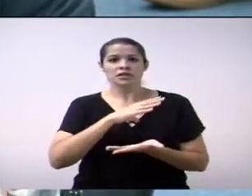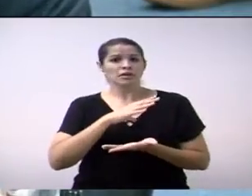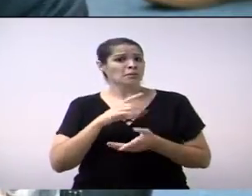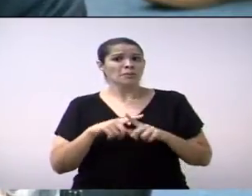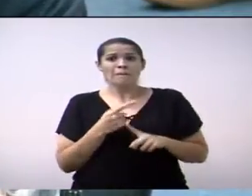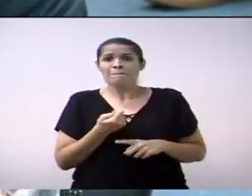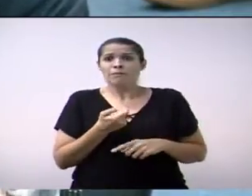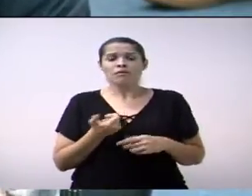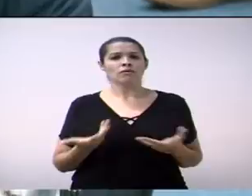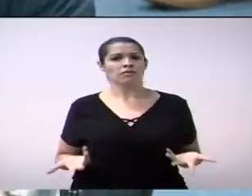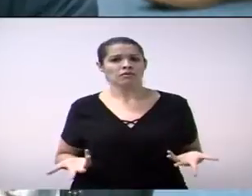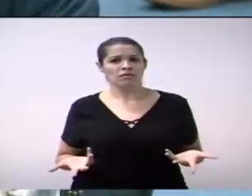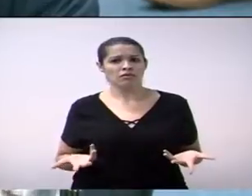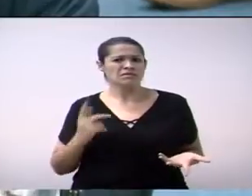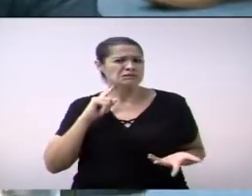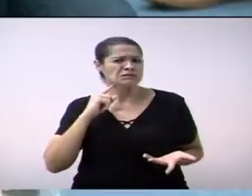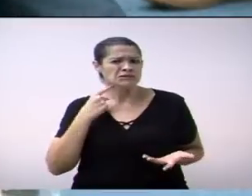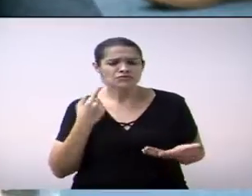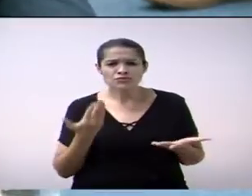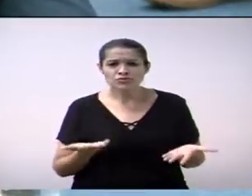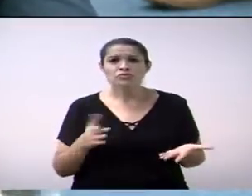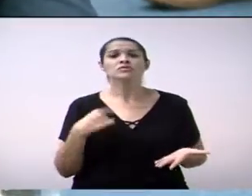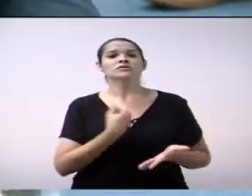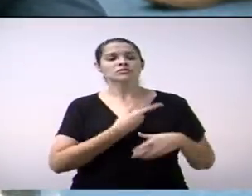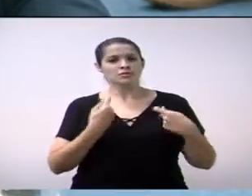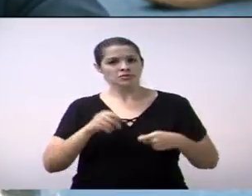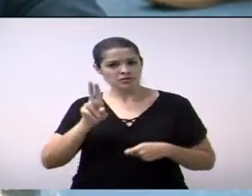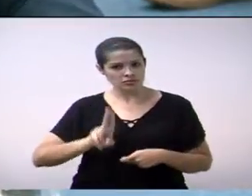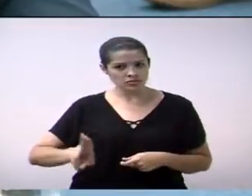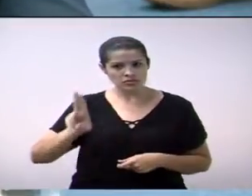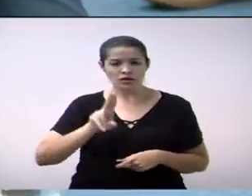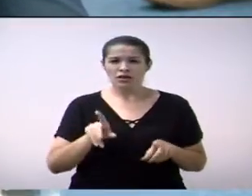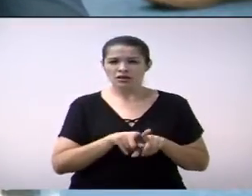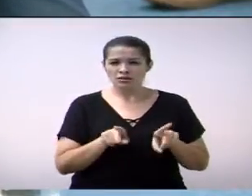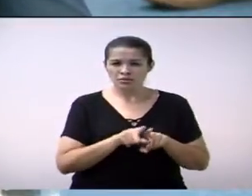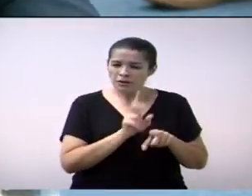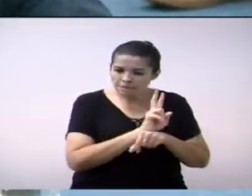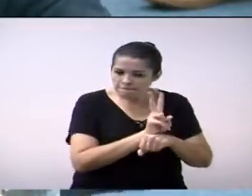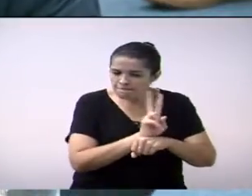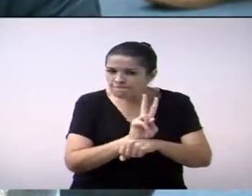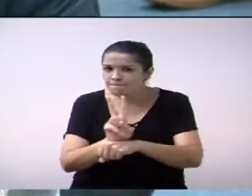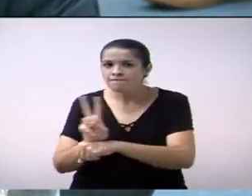Portanto, precisamos fazer e executar e fiscalizar